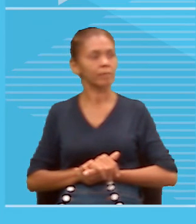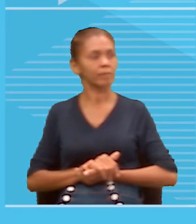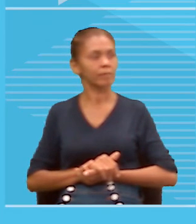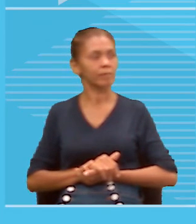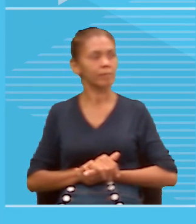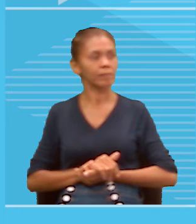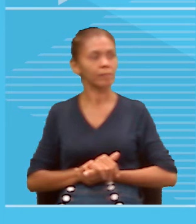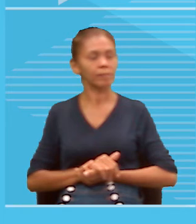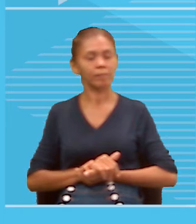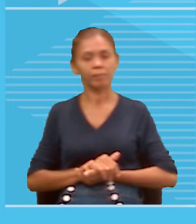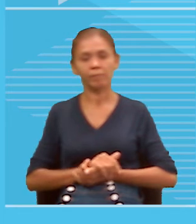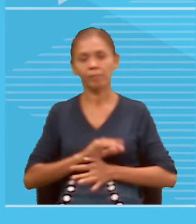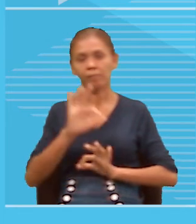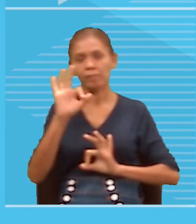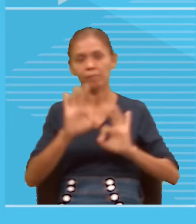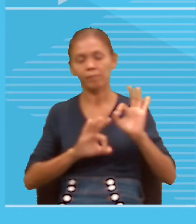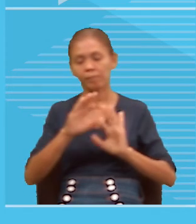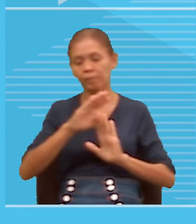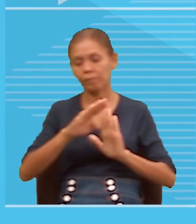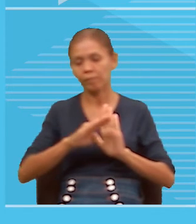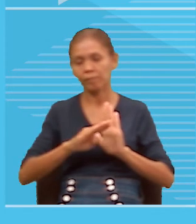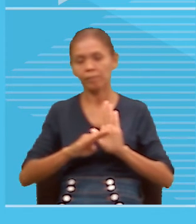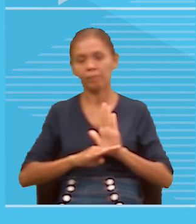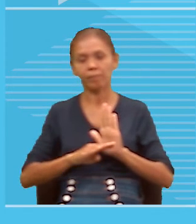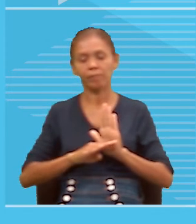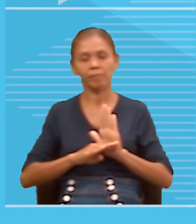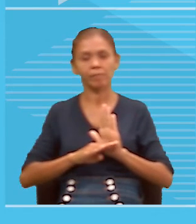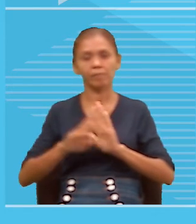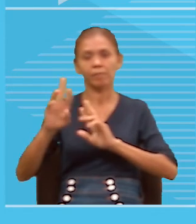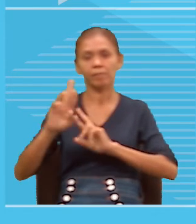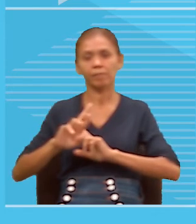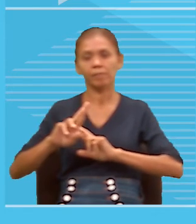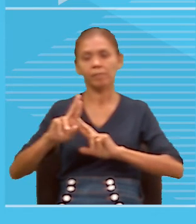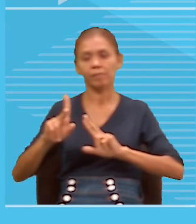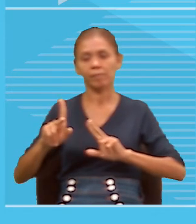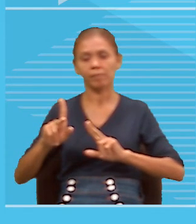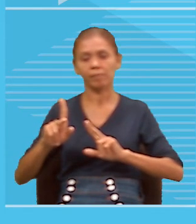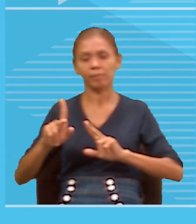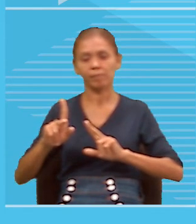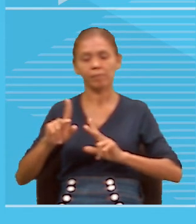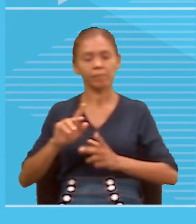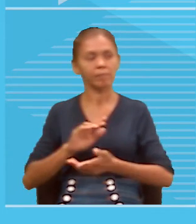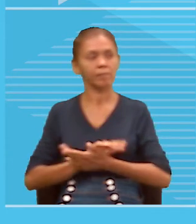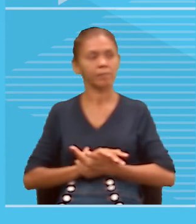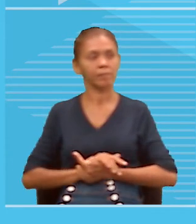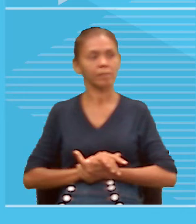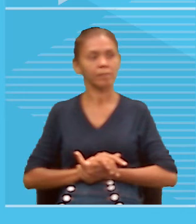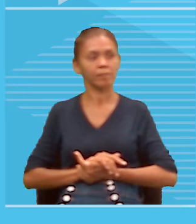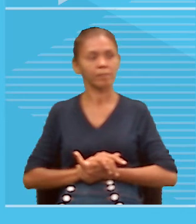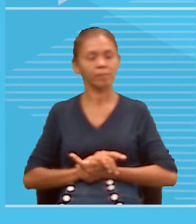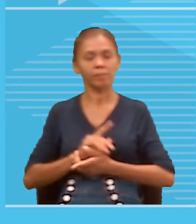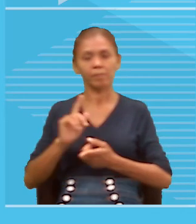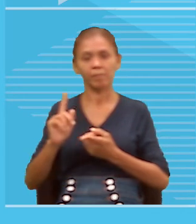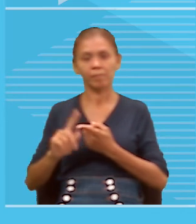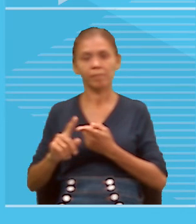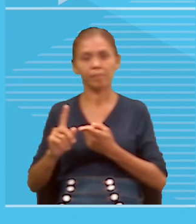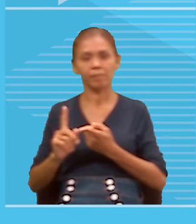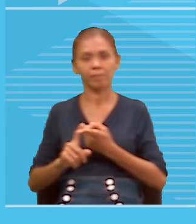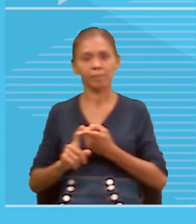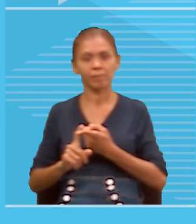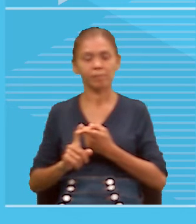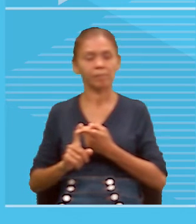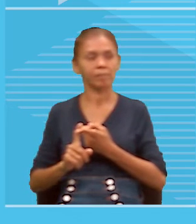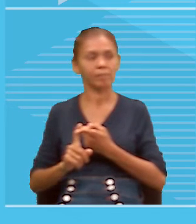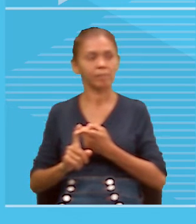nessa ordem várias tem uma diversidade muito grande né E existe também as